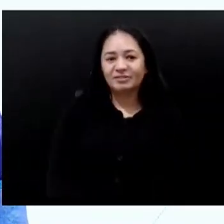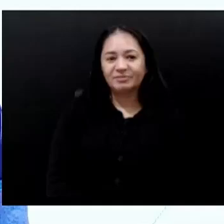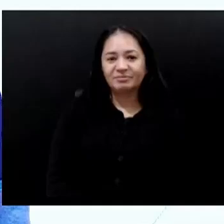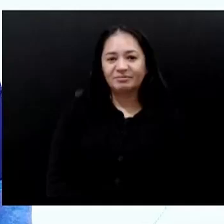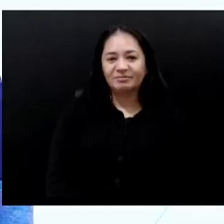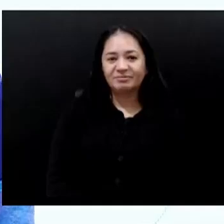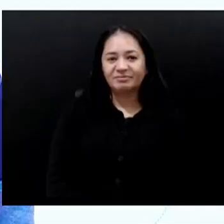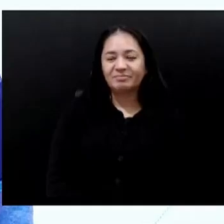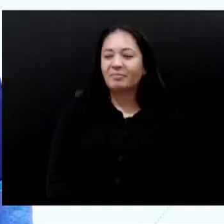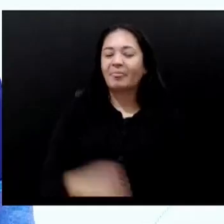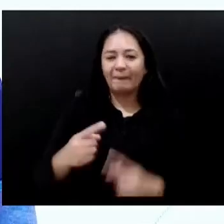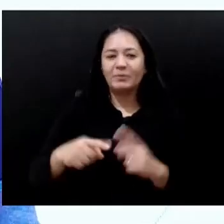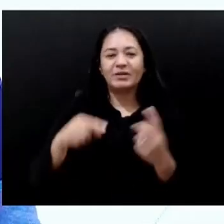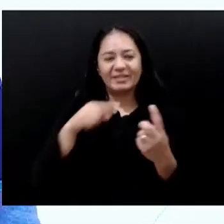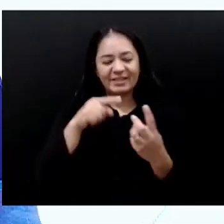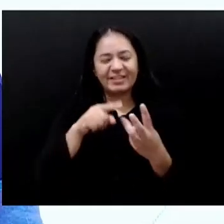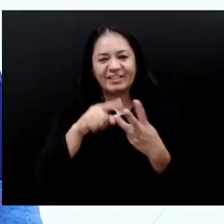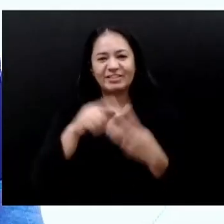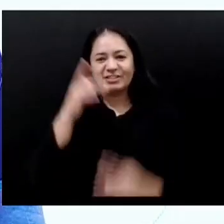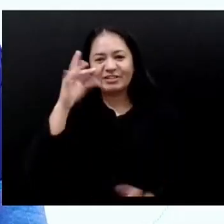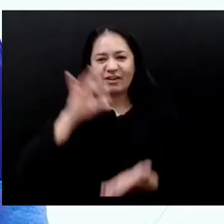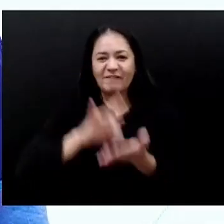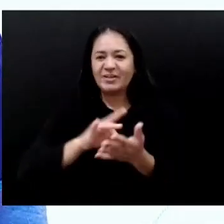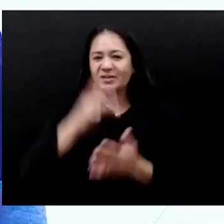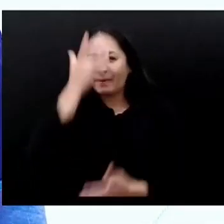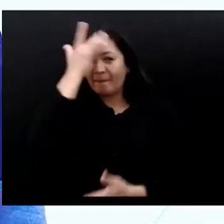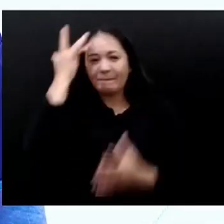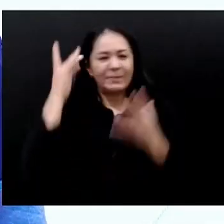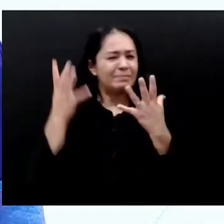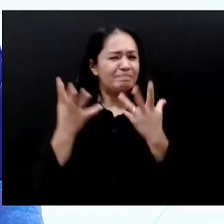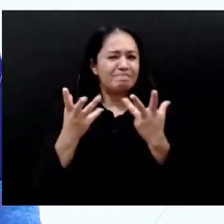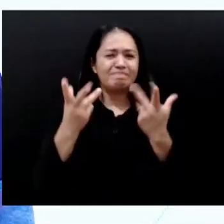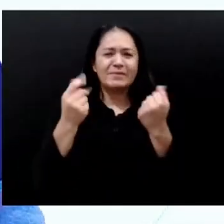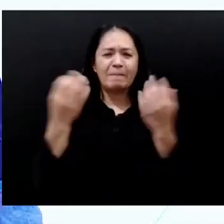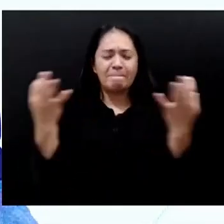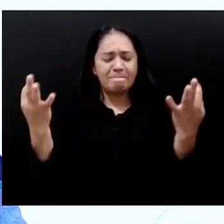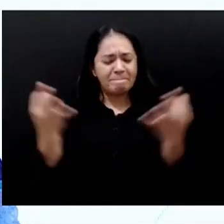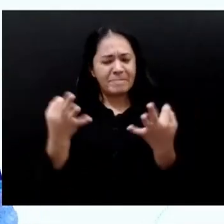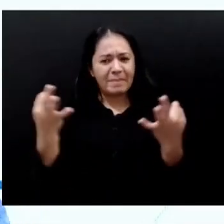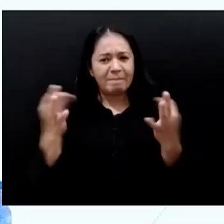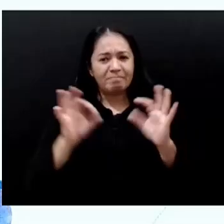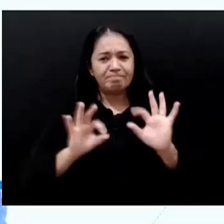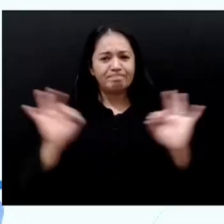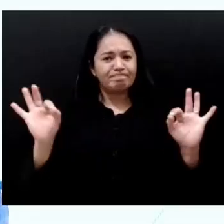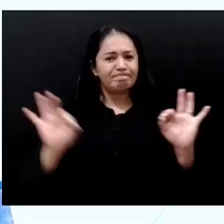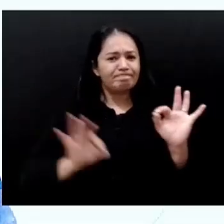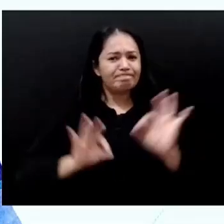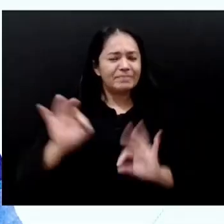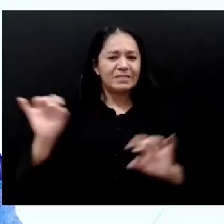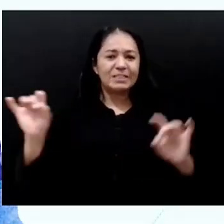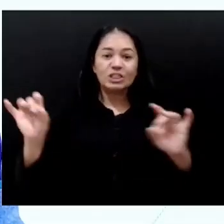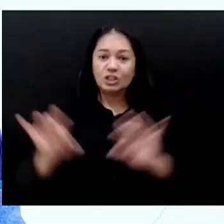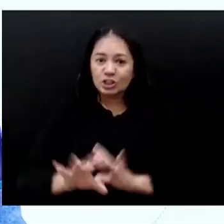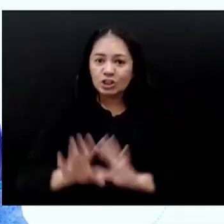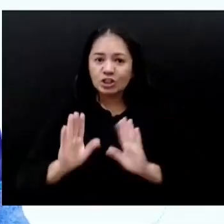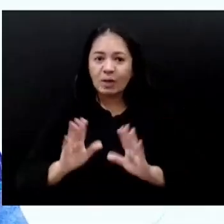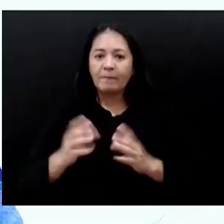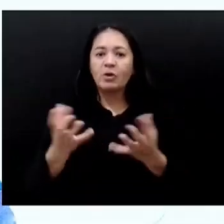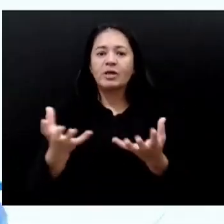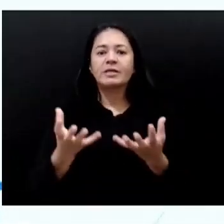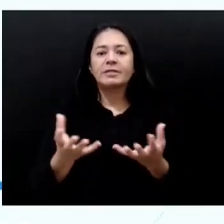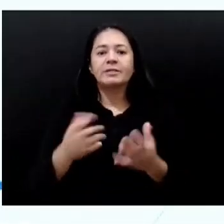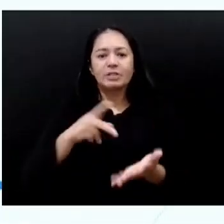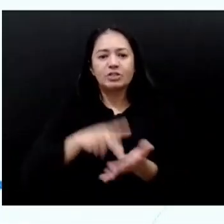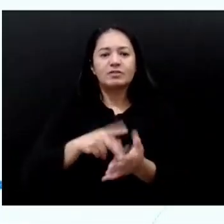fato, é uma pessoa incrível, muito preparada, né? Se preparou porque queria, de fato, ser empresário,